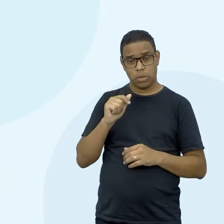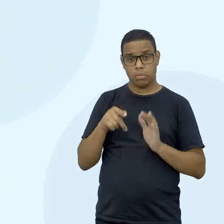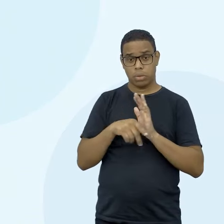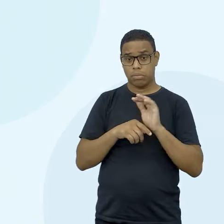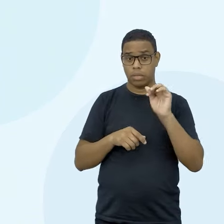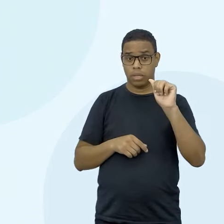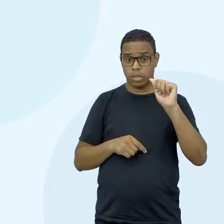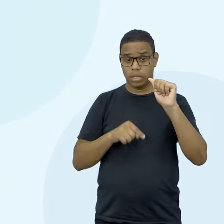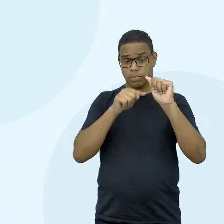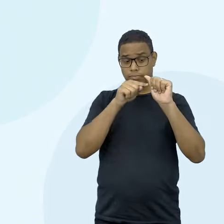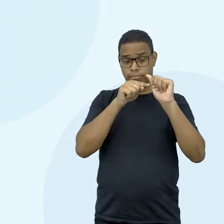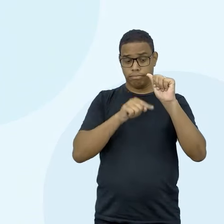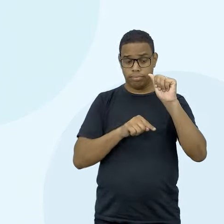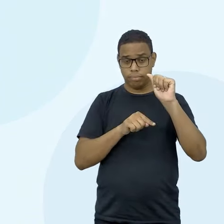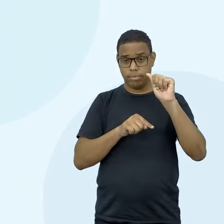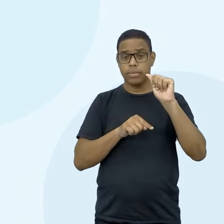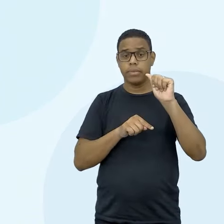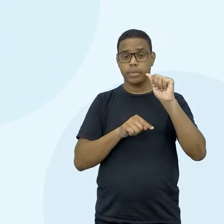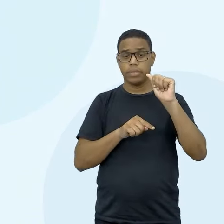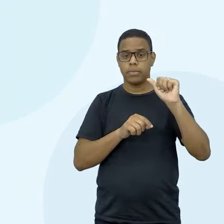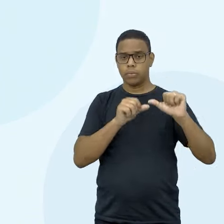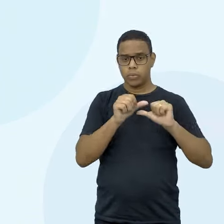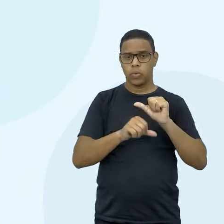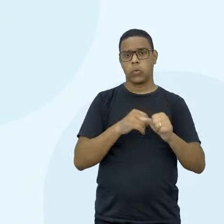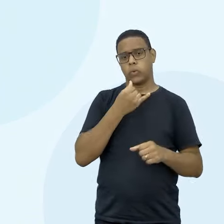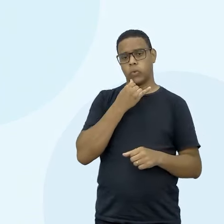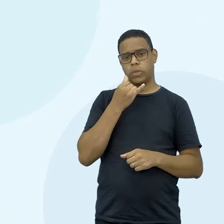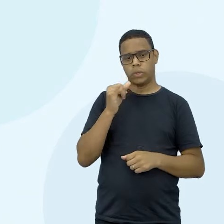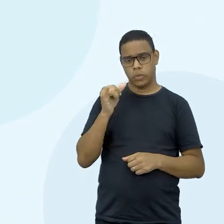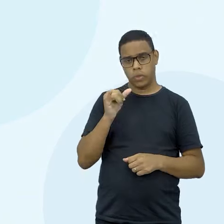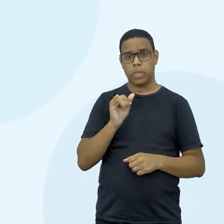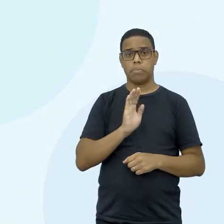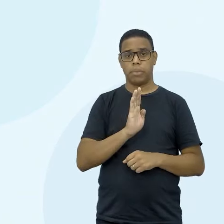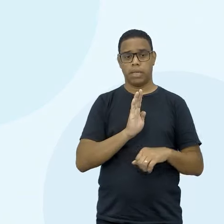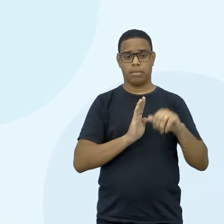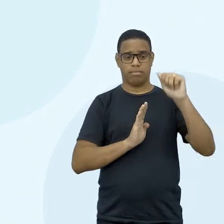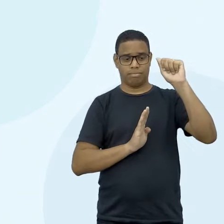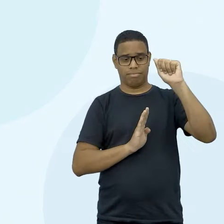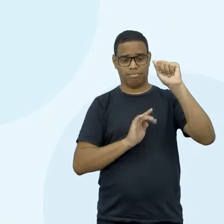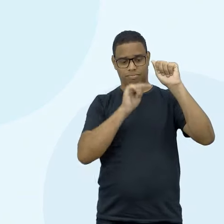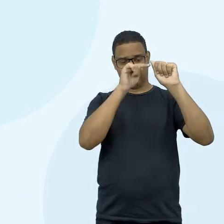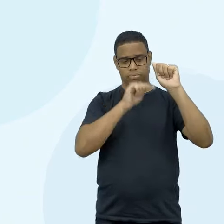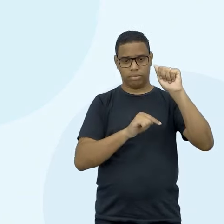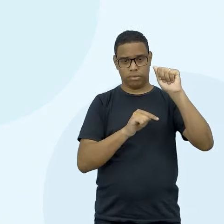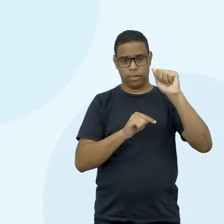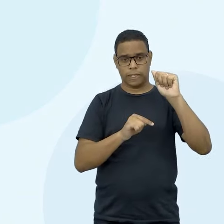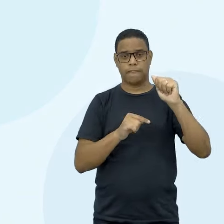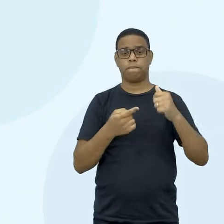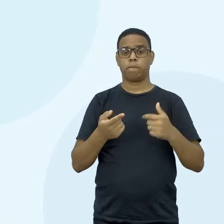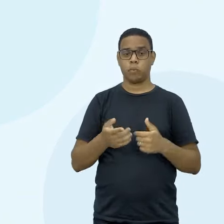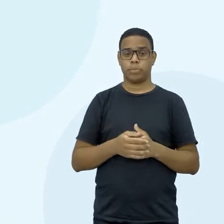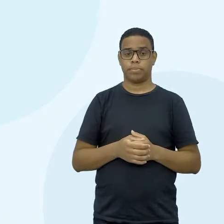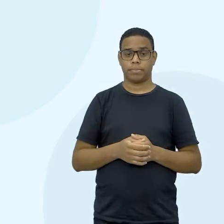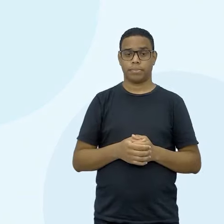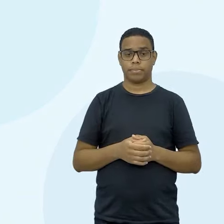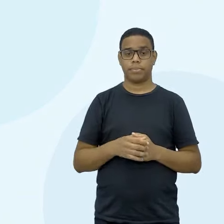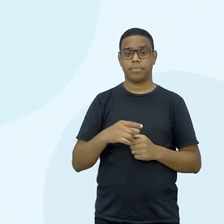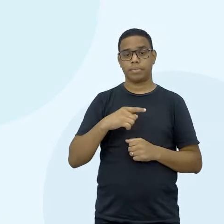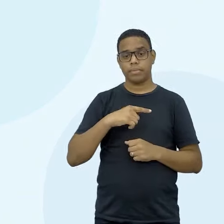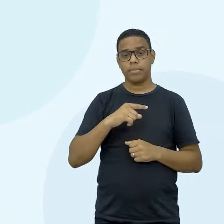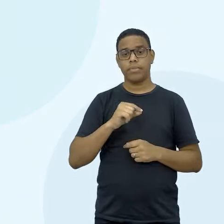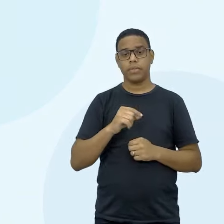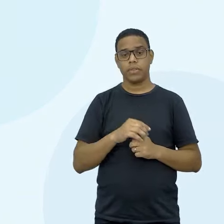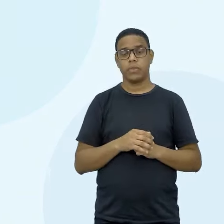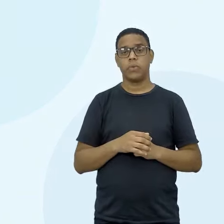se transformou em energia aqui no ponto B. E, por sua vez, aqui no